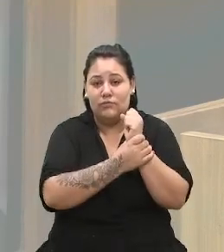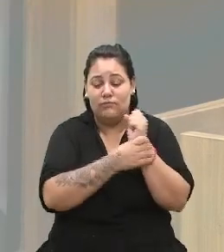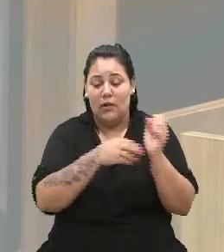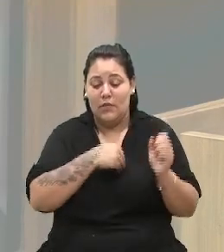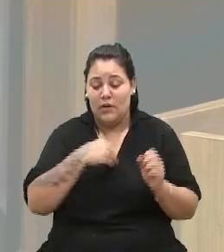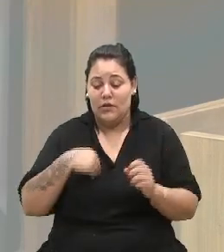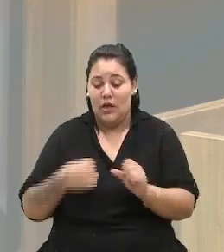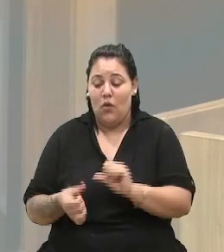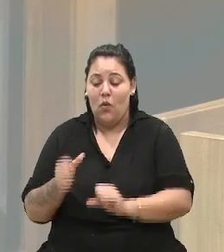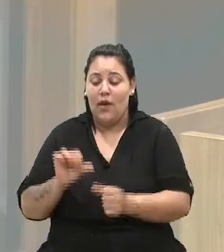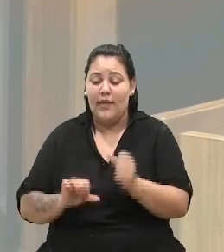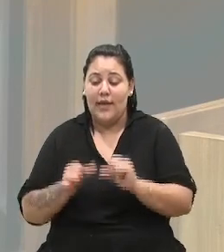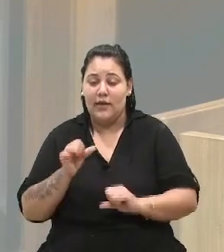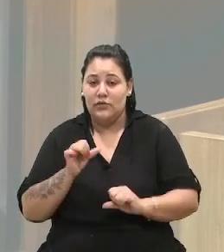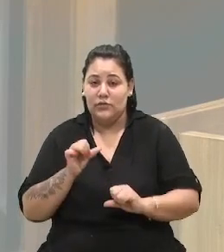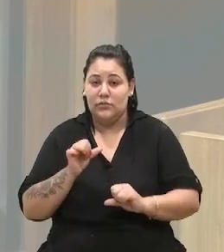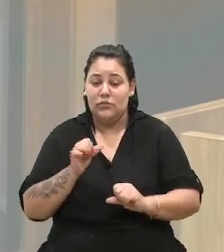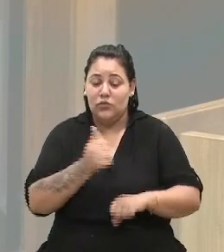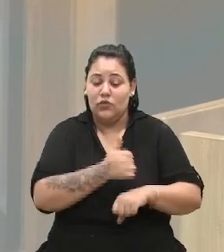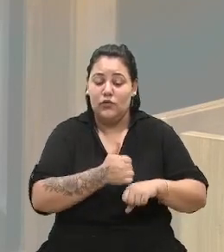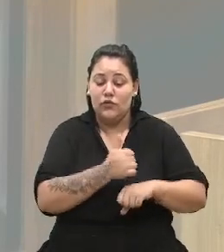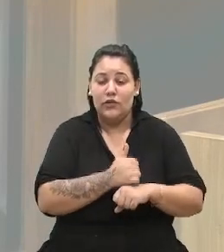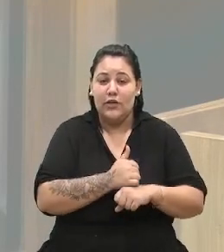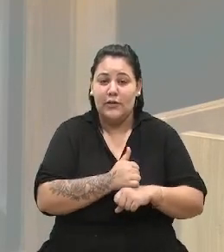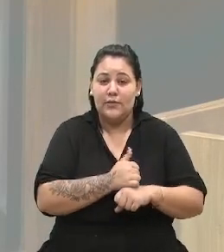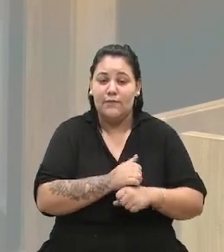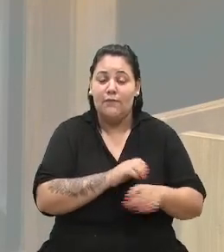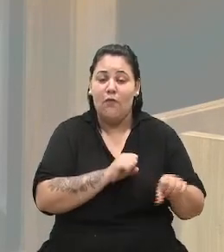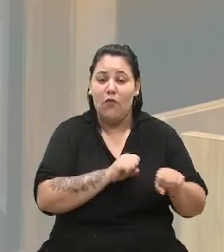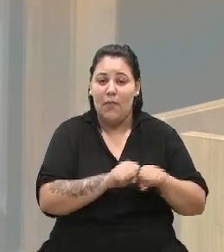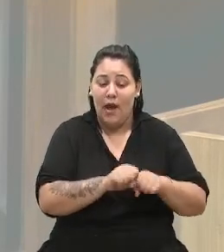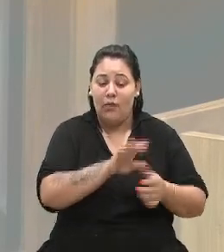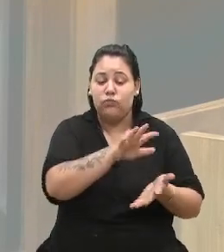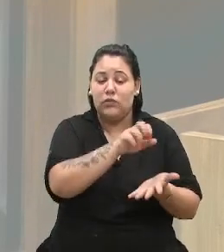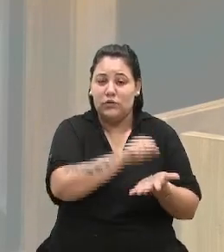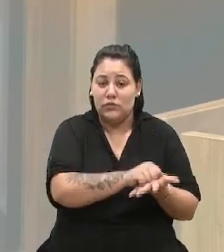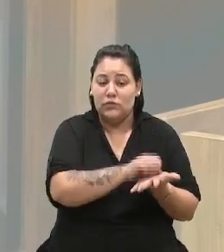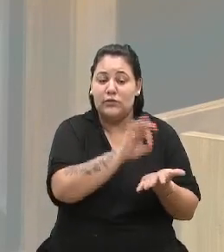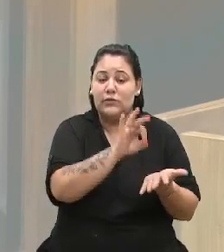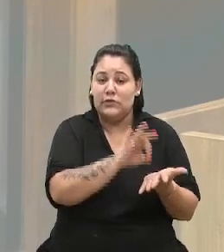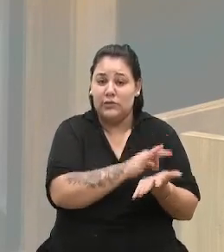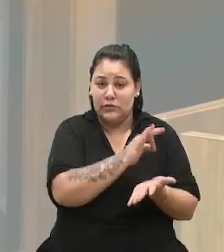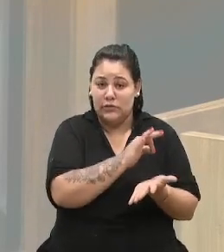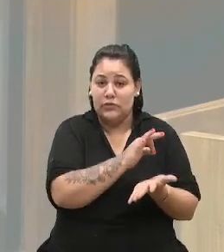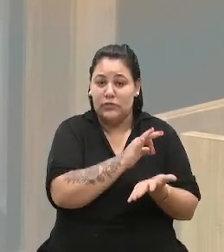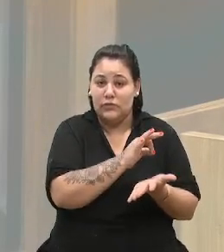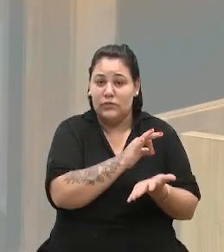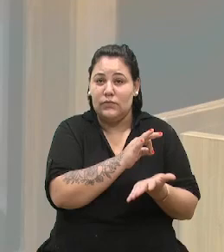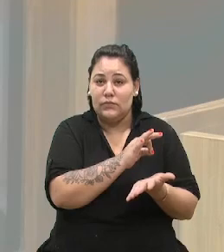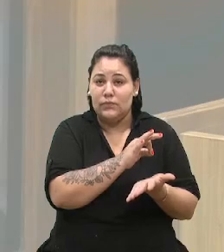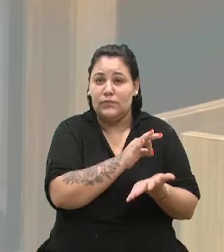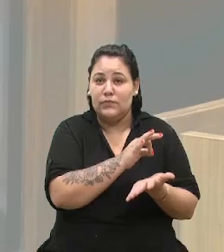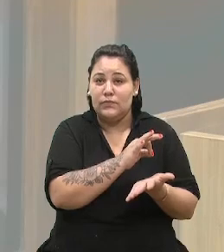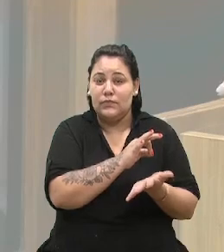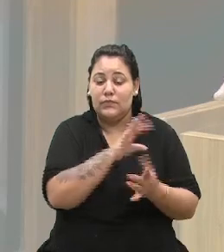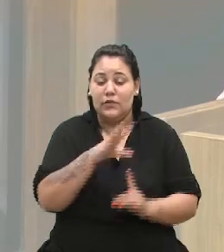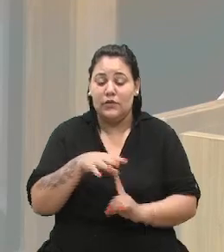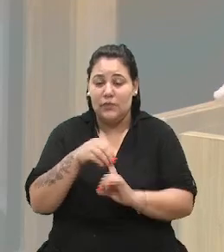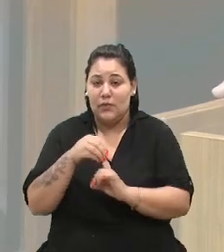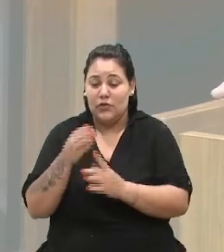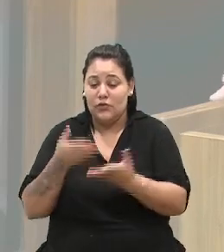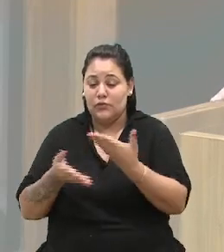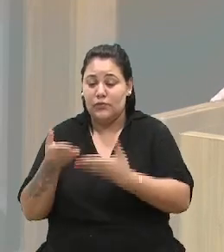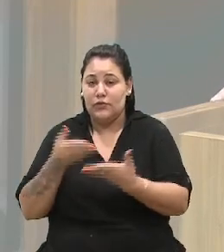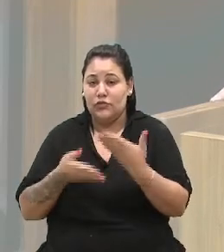por profissionais registrados, mesmo para aquela população de baixa renda, que principalmente que é a mais dependente do Sistema Único de